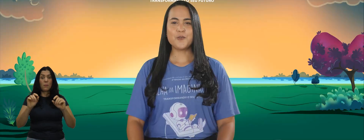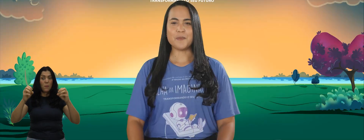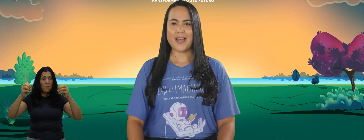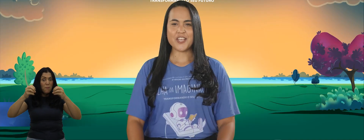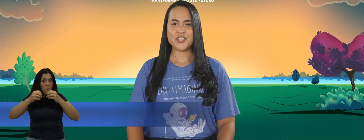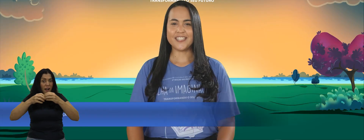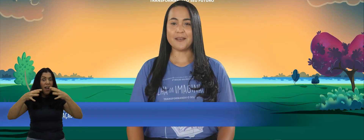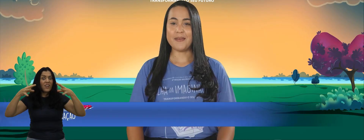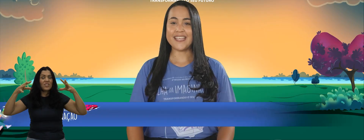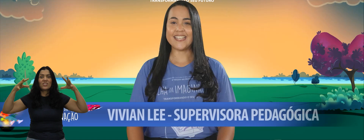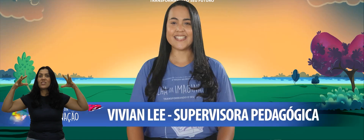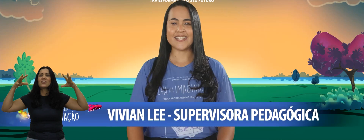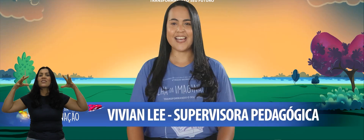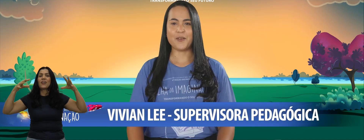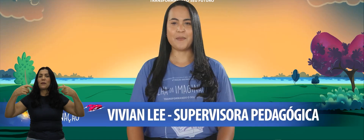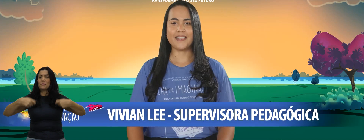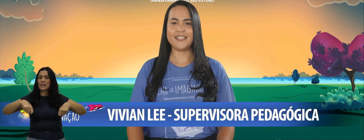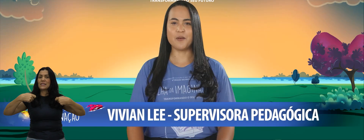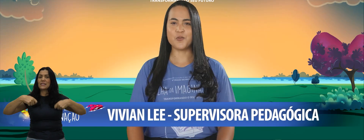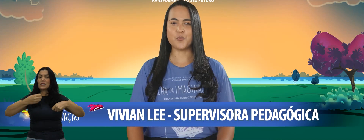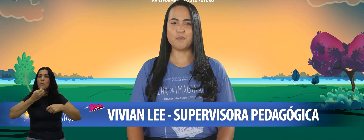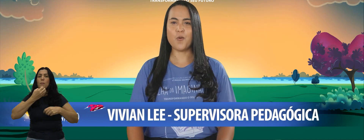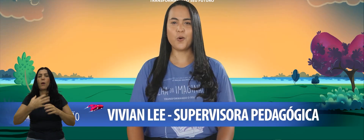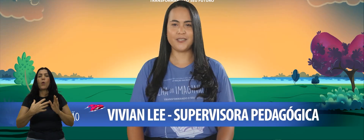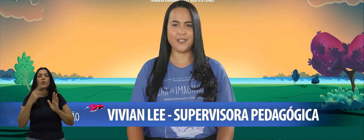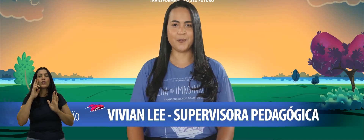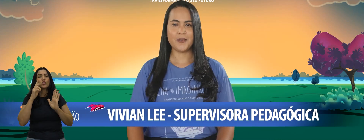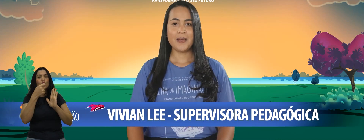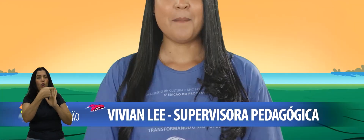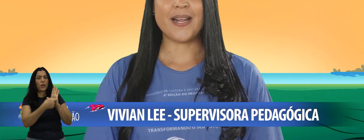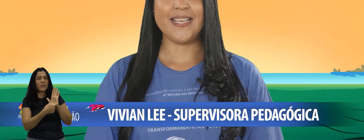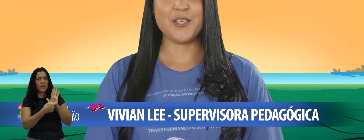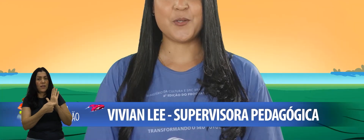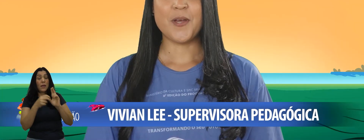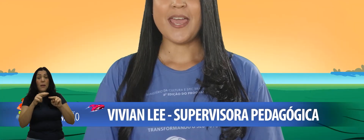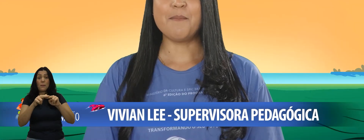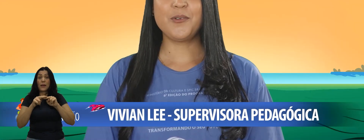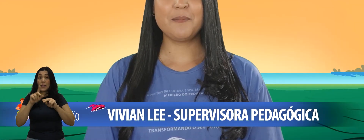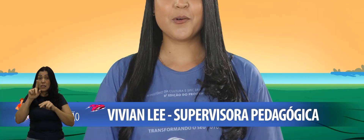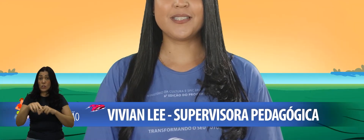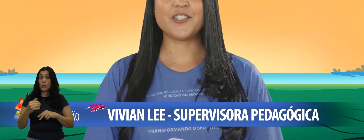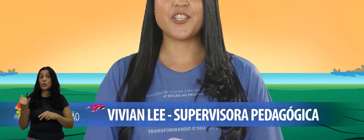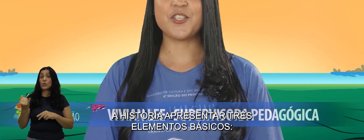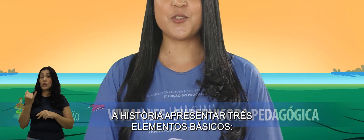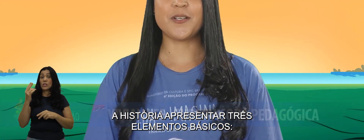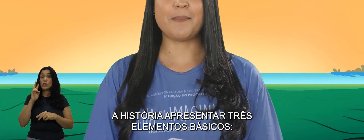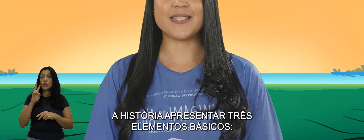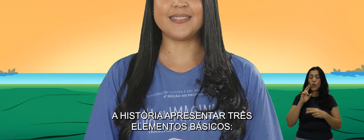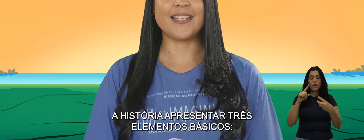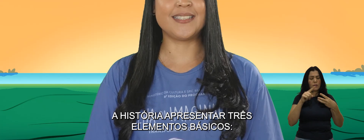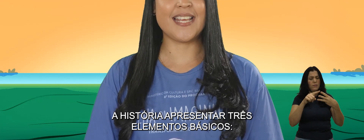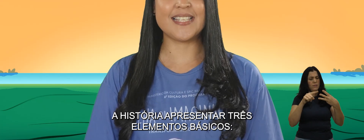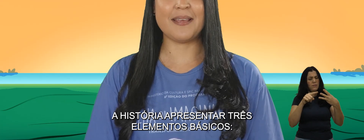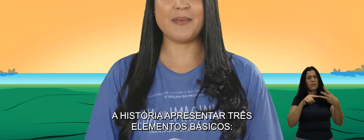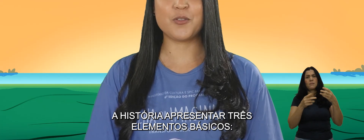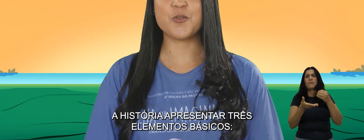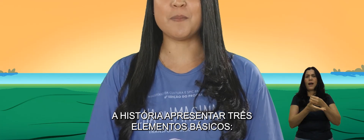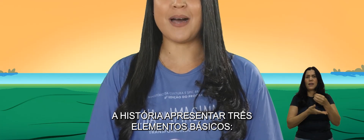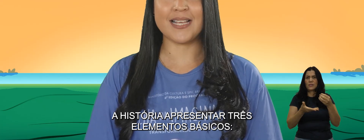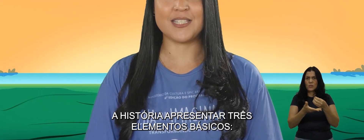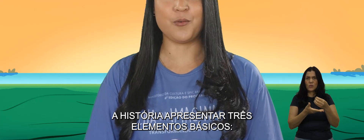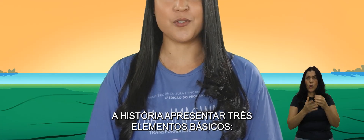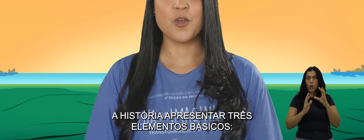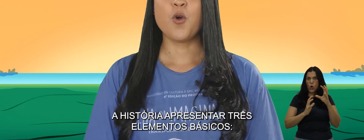Um pouco de mágica também é necessário para termos um bom roteiro. Para isso, é muito importante a história apresentar 3